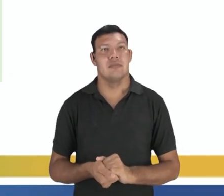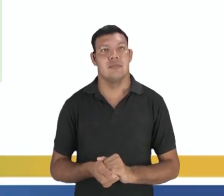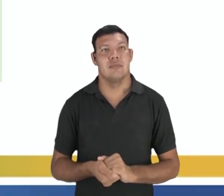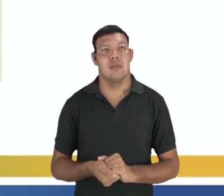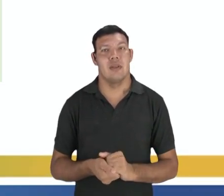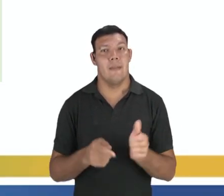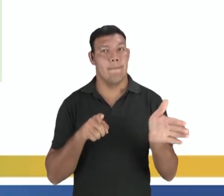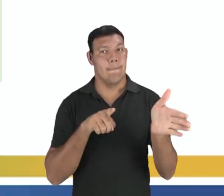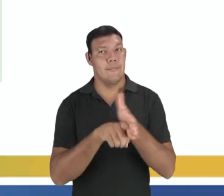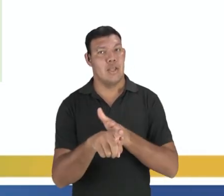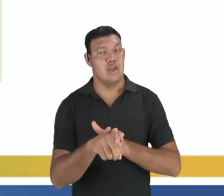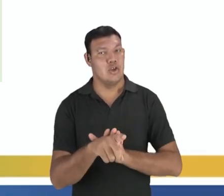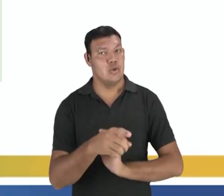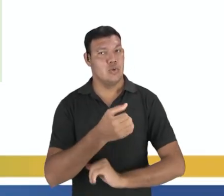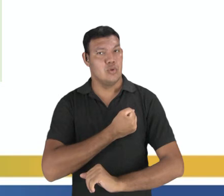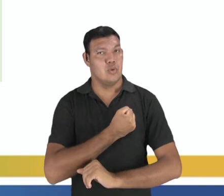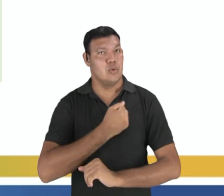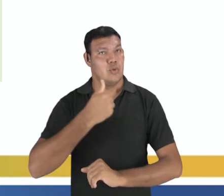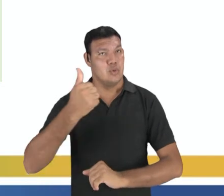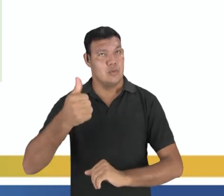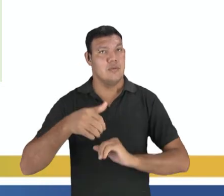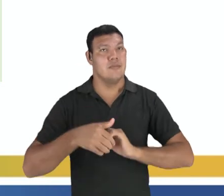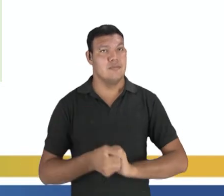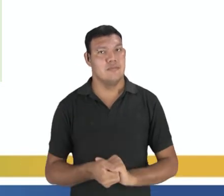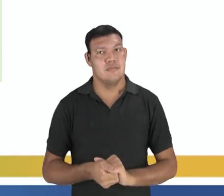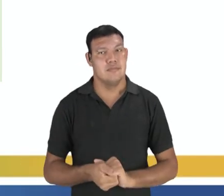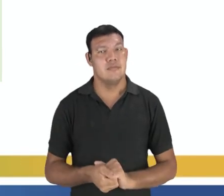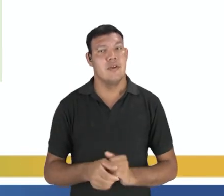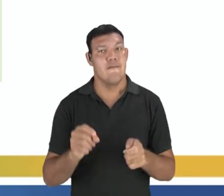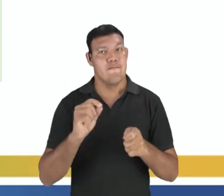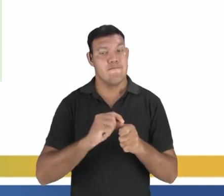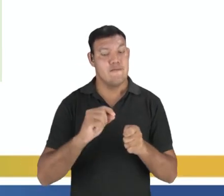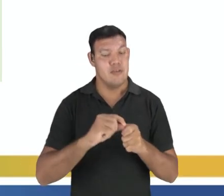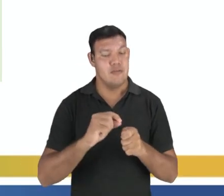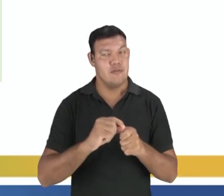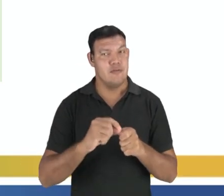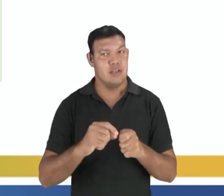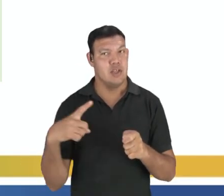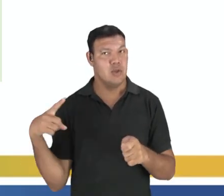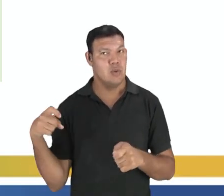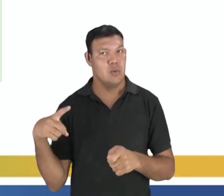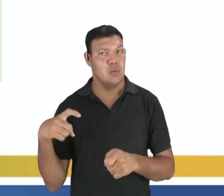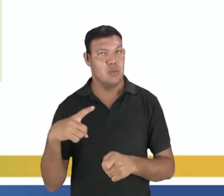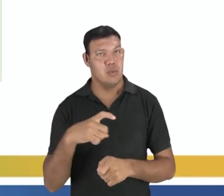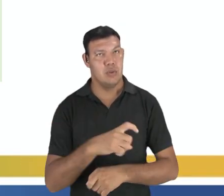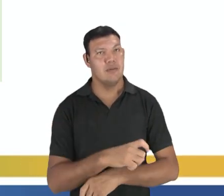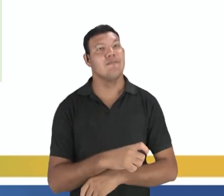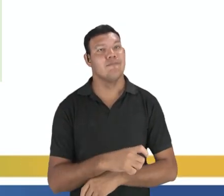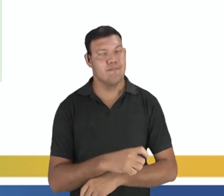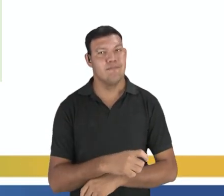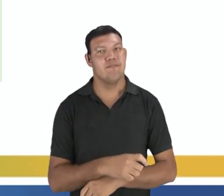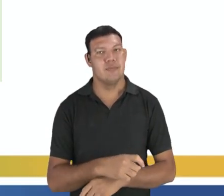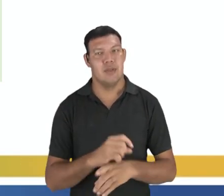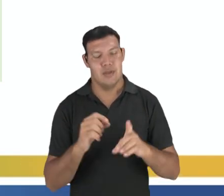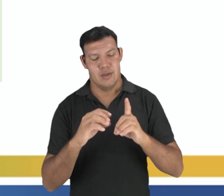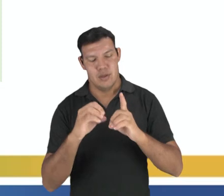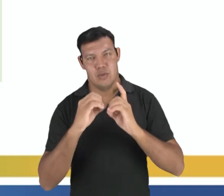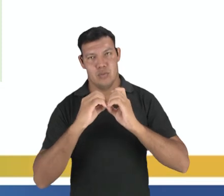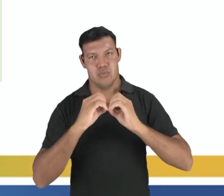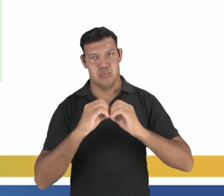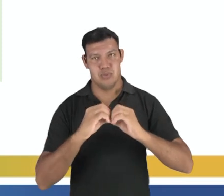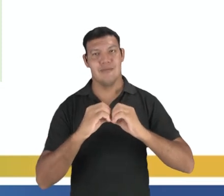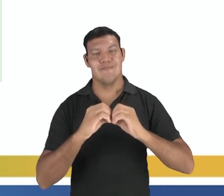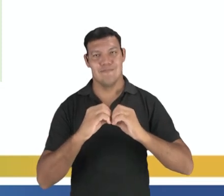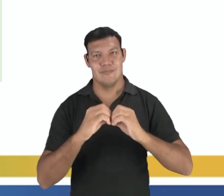Na questão 1, no caso, onde vai ser produzidos os espermatozoides vão ser nos testículos. Eles vão